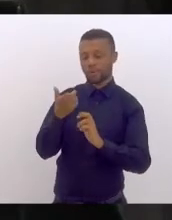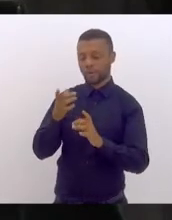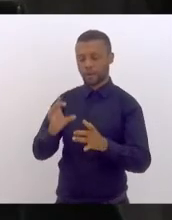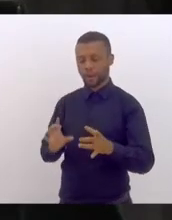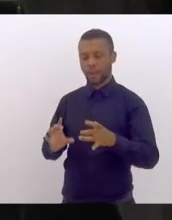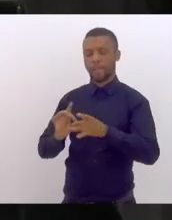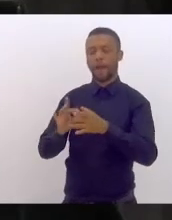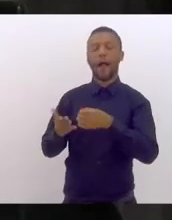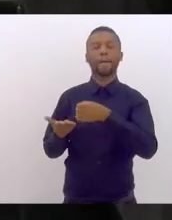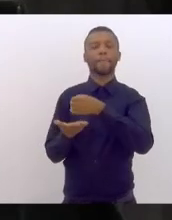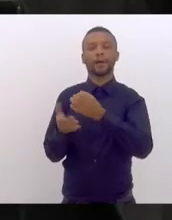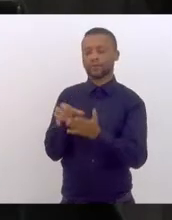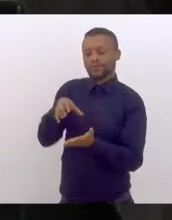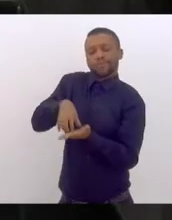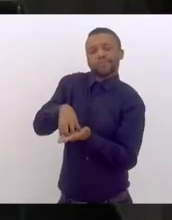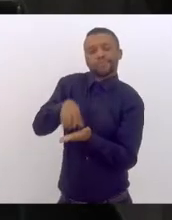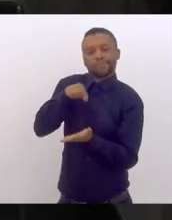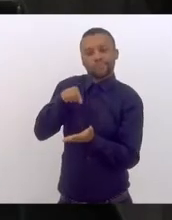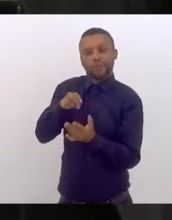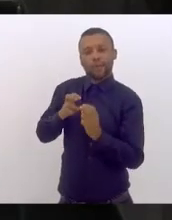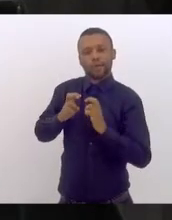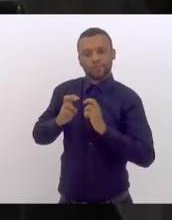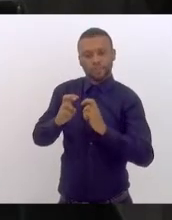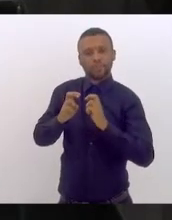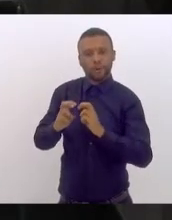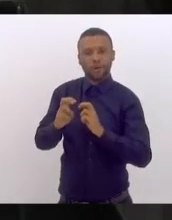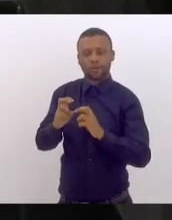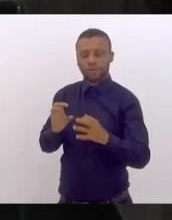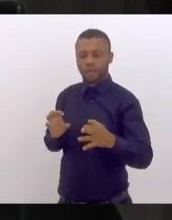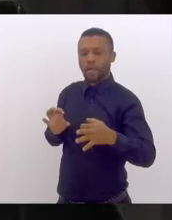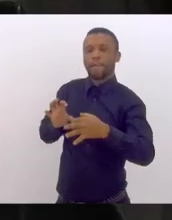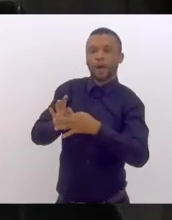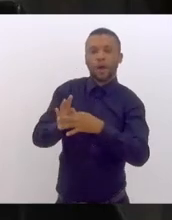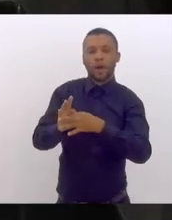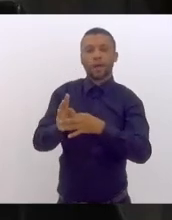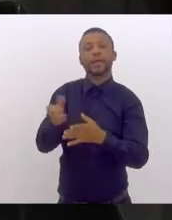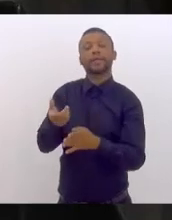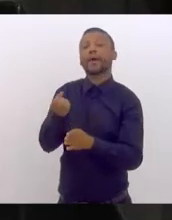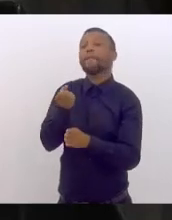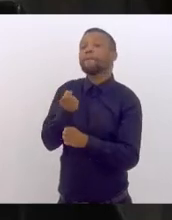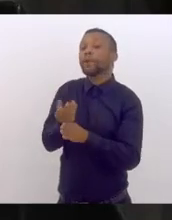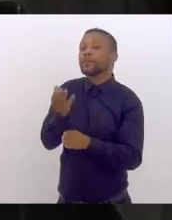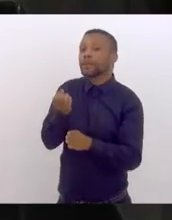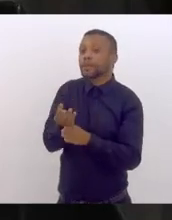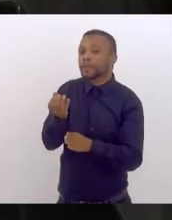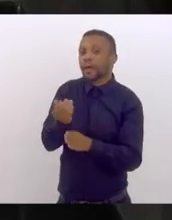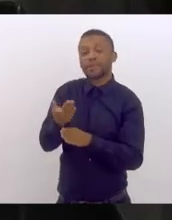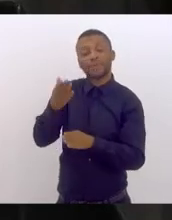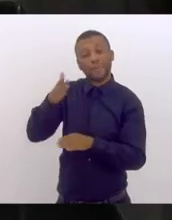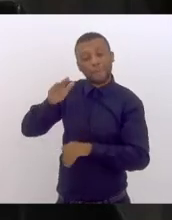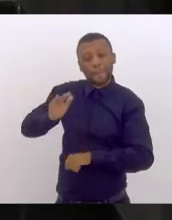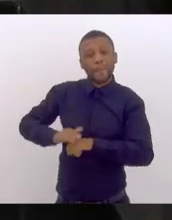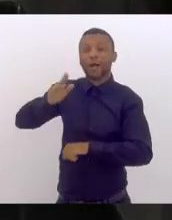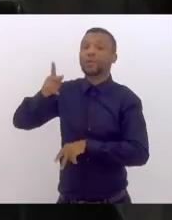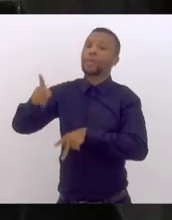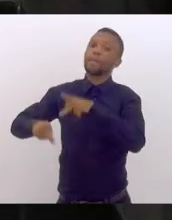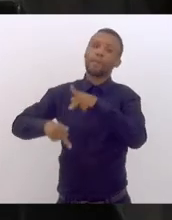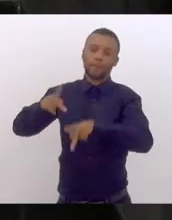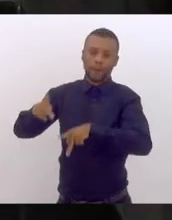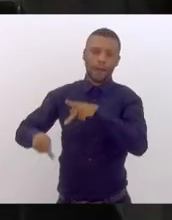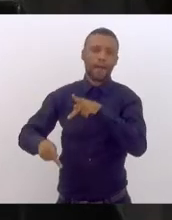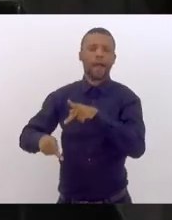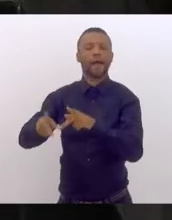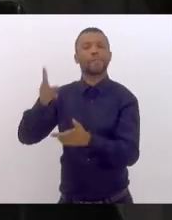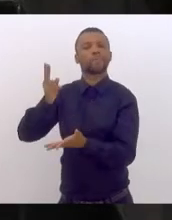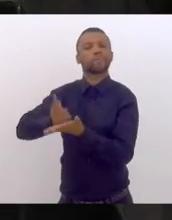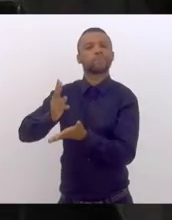transporte público Metropolitano além de ser como eu já disse a modalidade mais popular de transporte mesmo assim meu